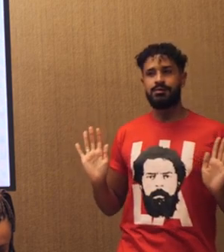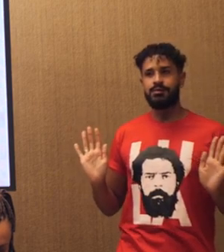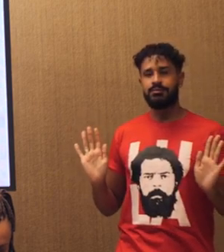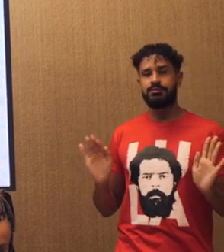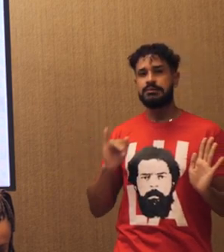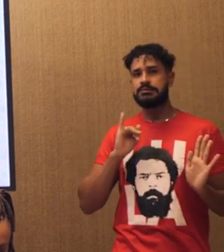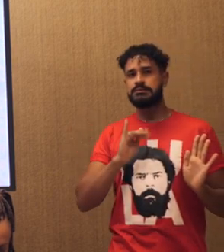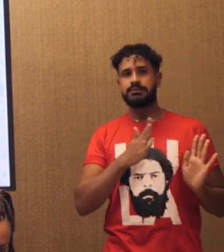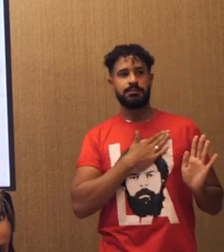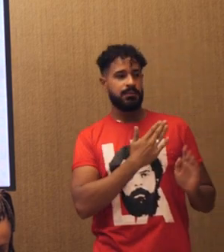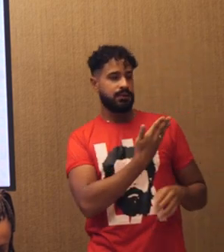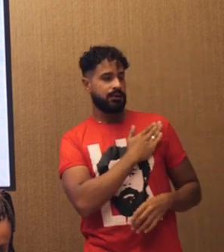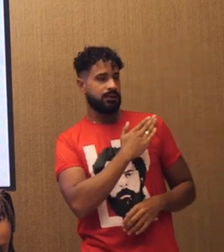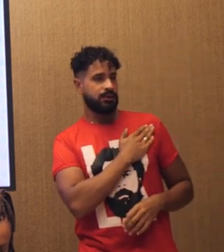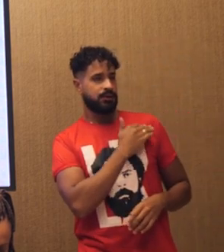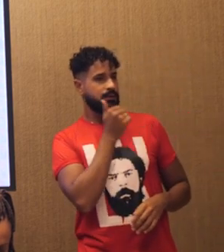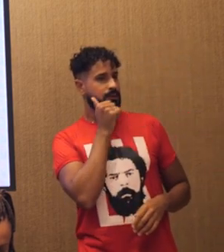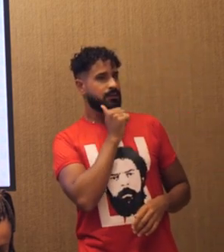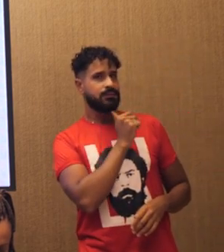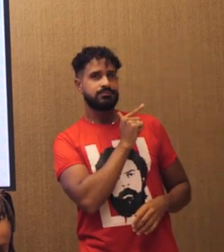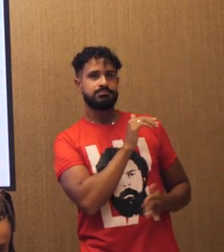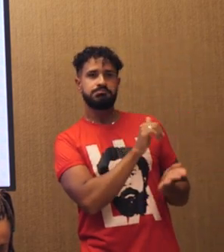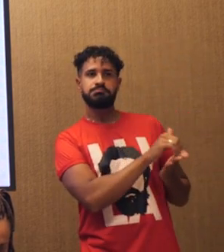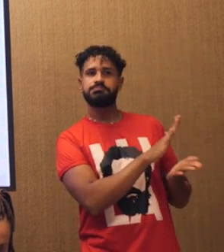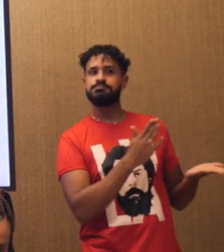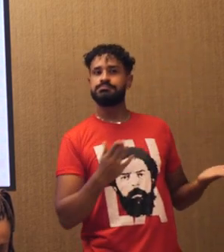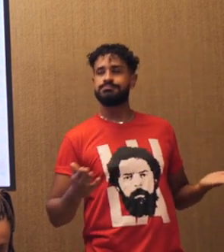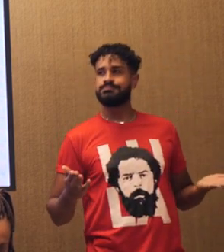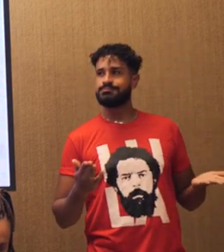E se minha companheira for mandada embora?